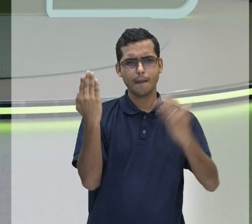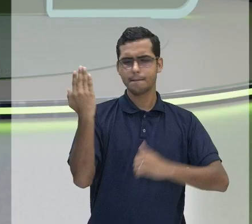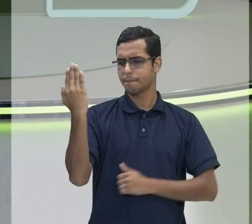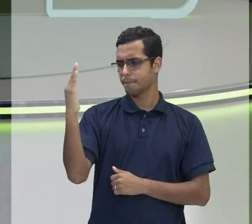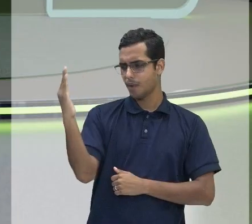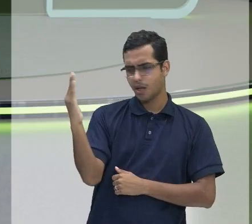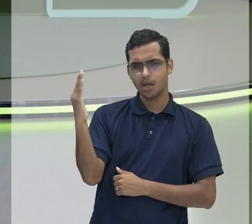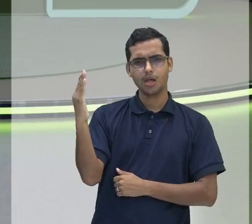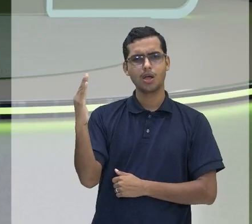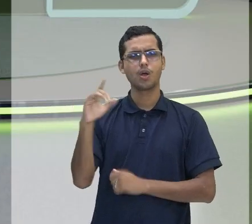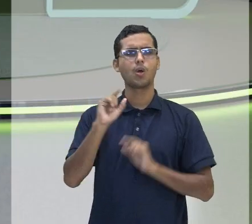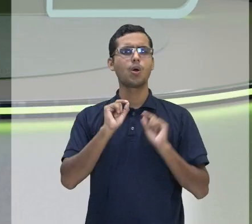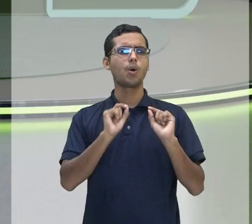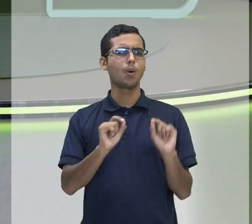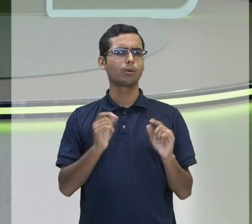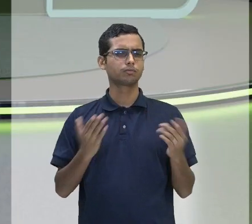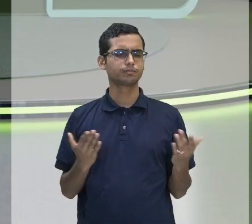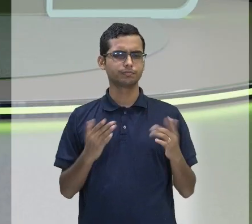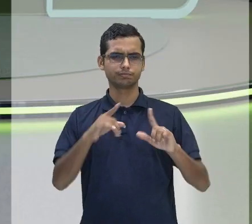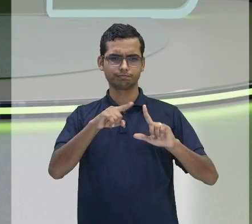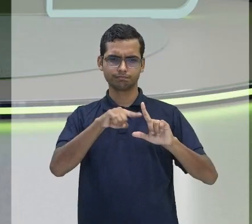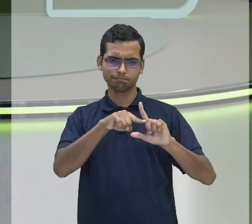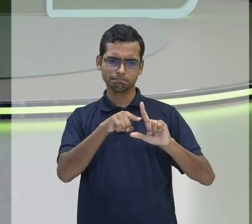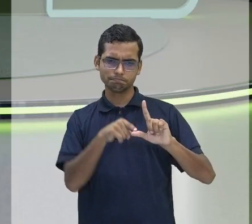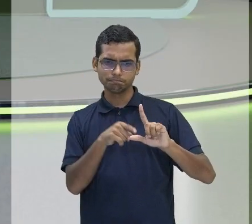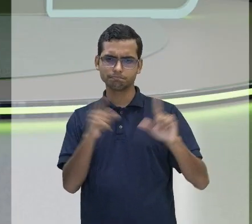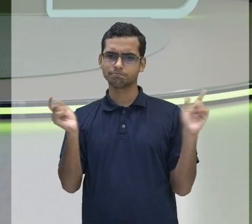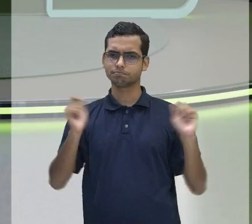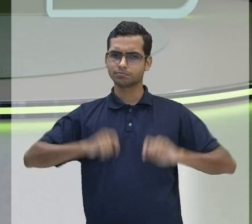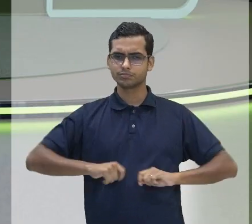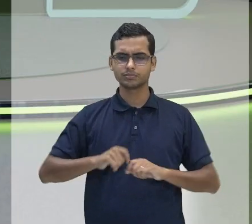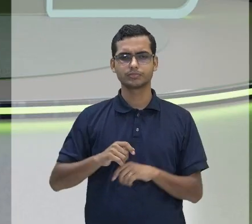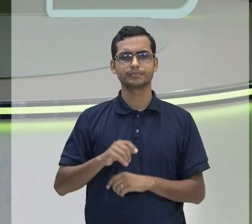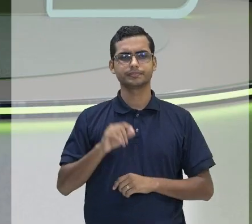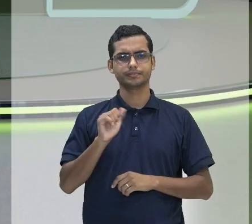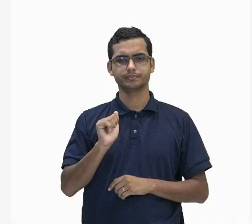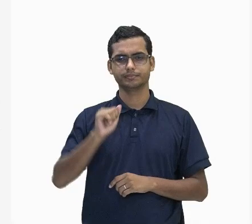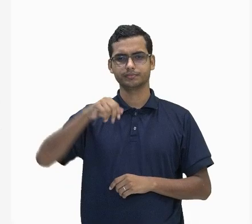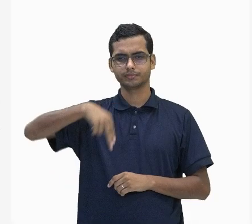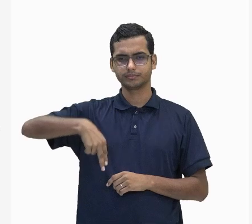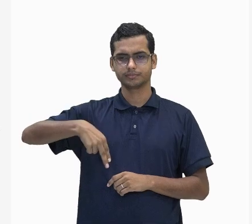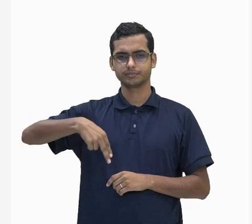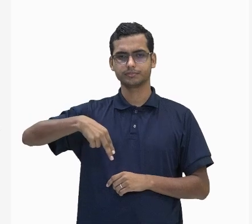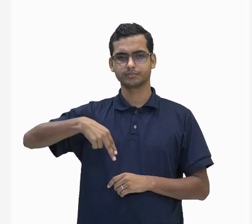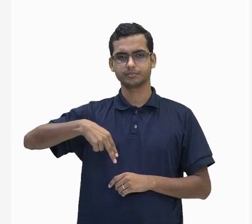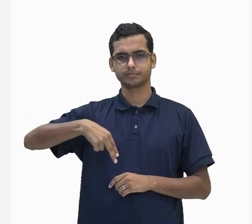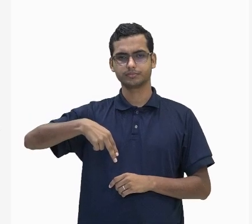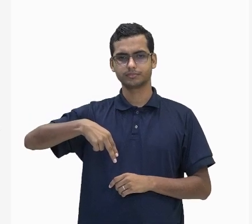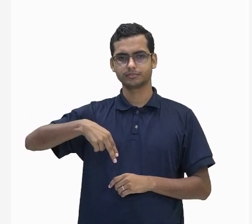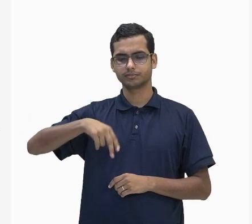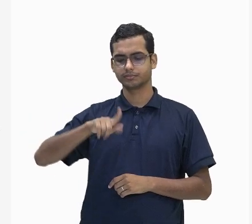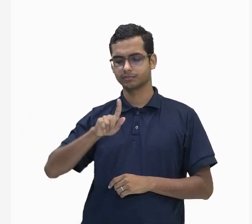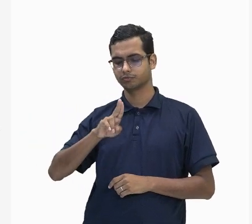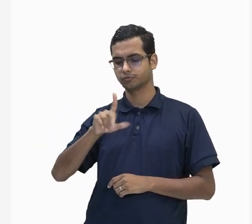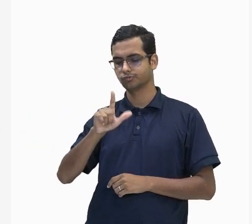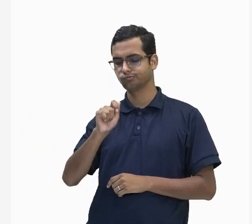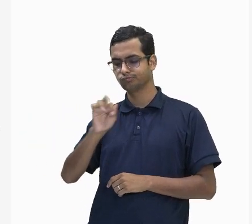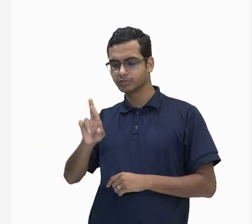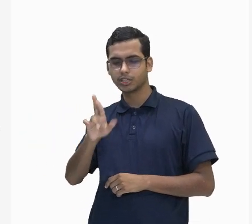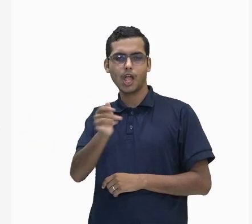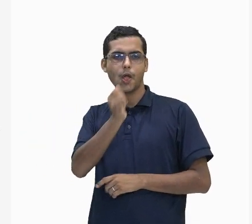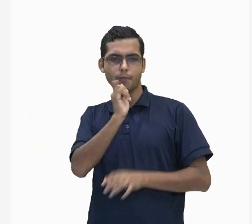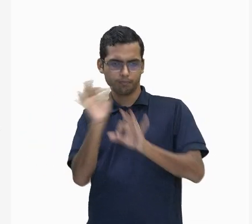angular, né? A gente falou de uma associação em paralelo, agora uma associação angular. Olha só, você vai considerar, por